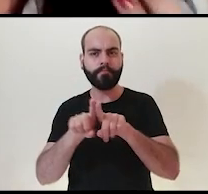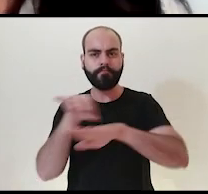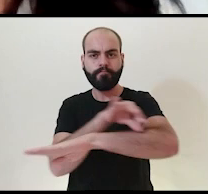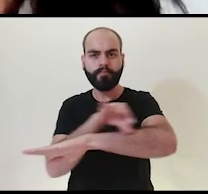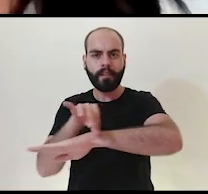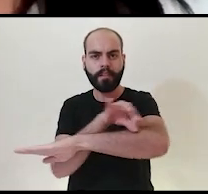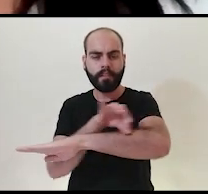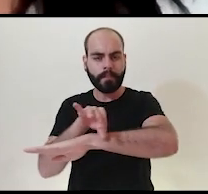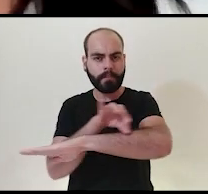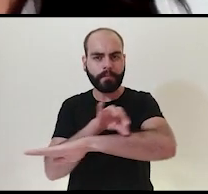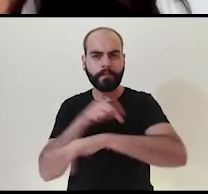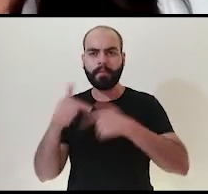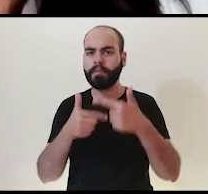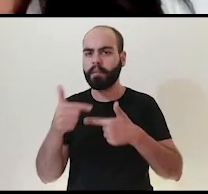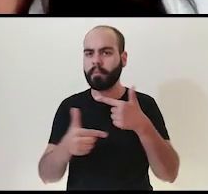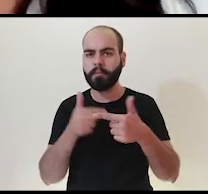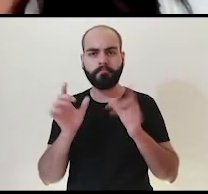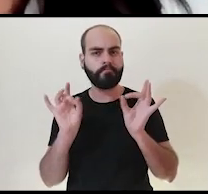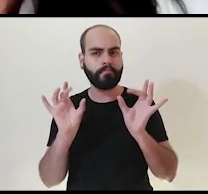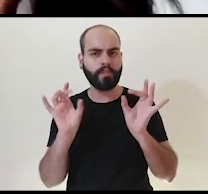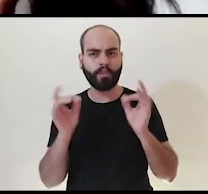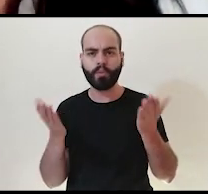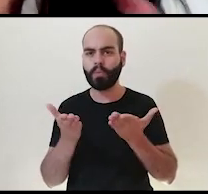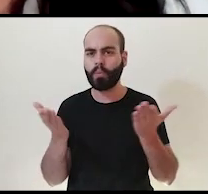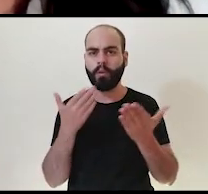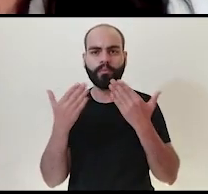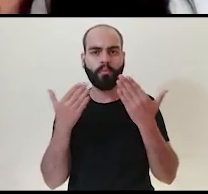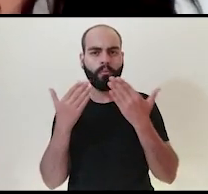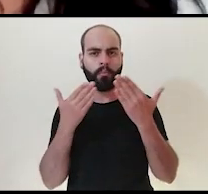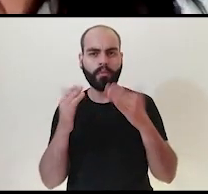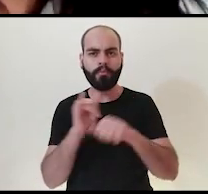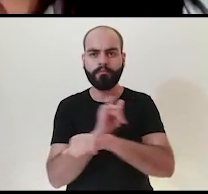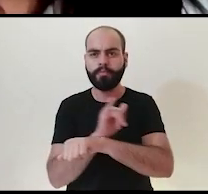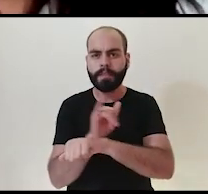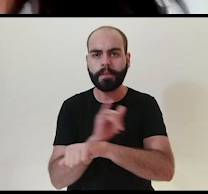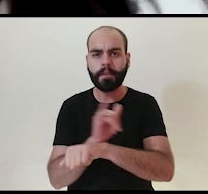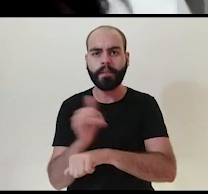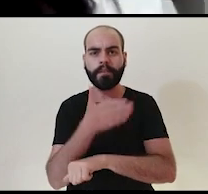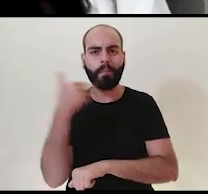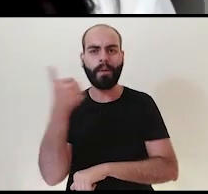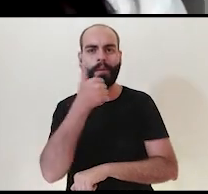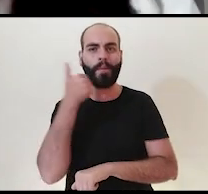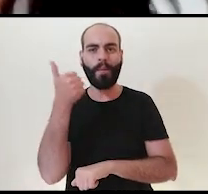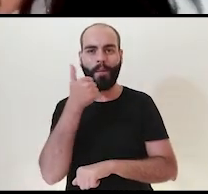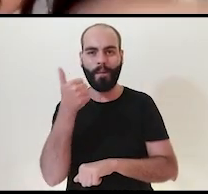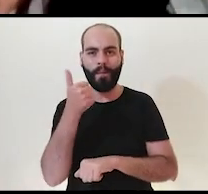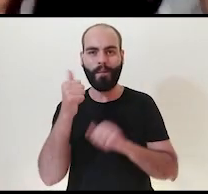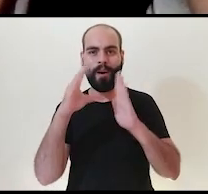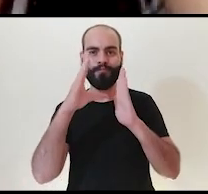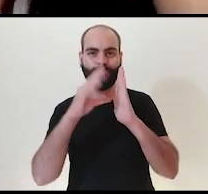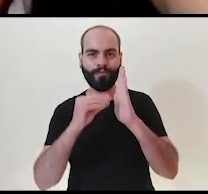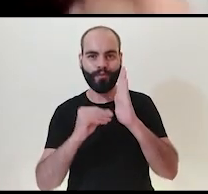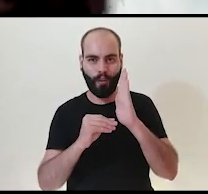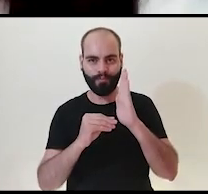a gente vai falar sobre estratégias para melhorar as fotos. Aline, muito bem-vinda. Obrigada por ter aceitado